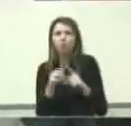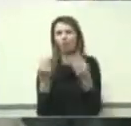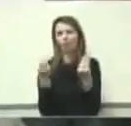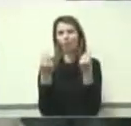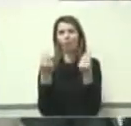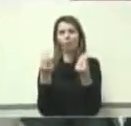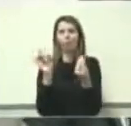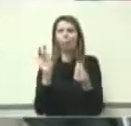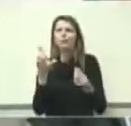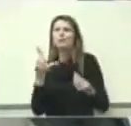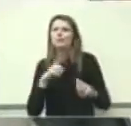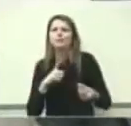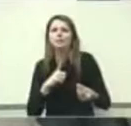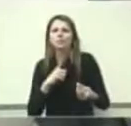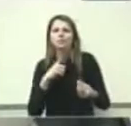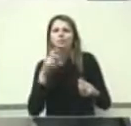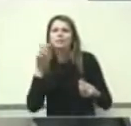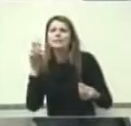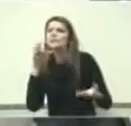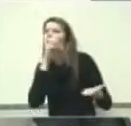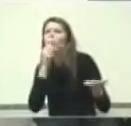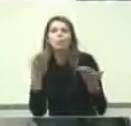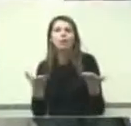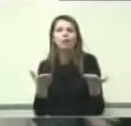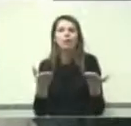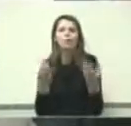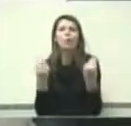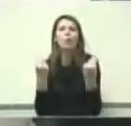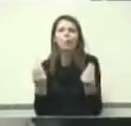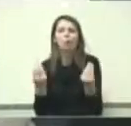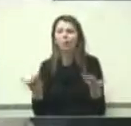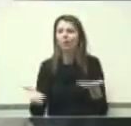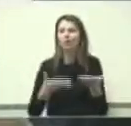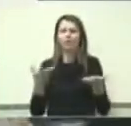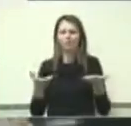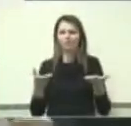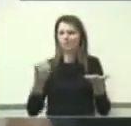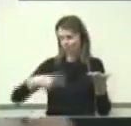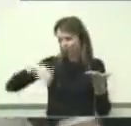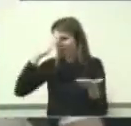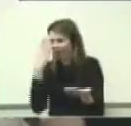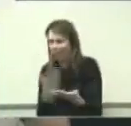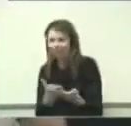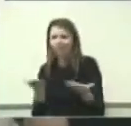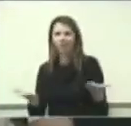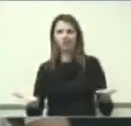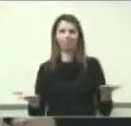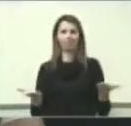pais sendo multiplicados irmãos imagine isso aos nossos olhos